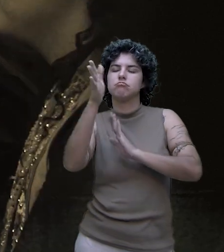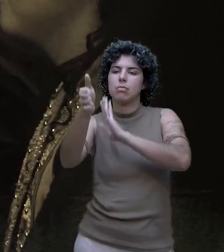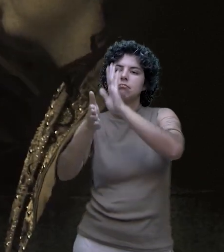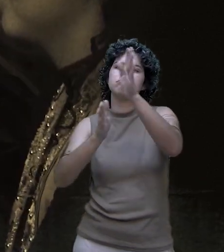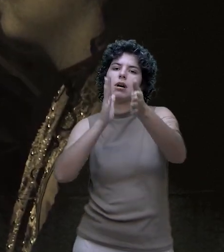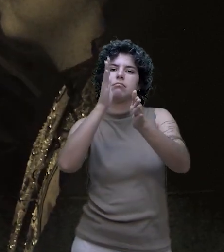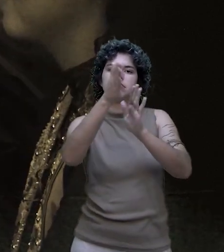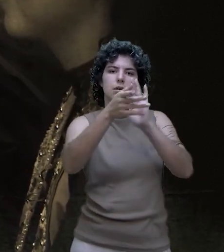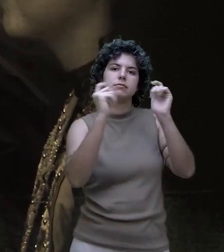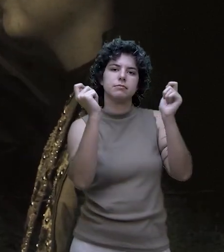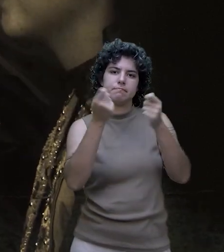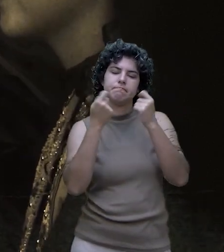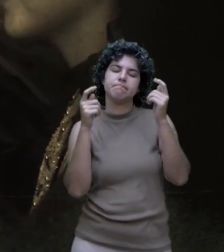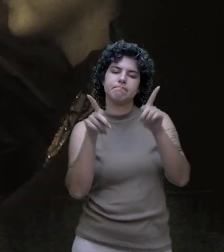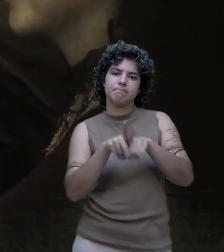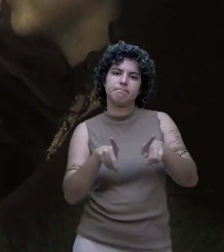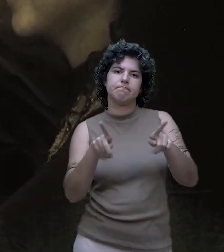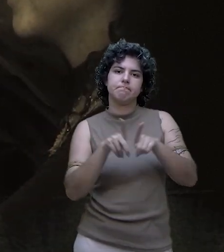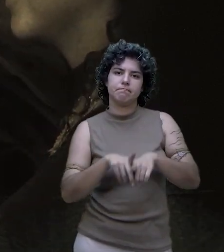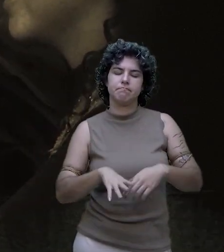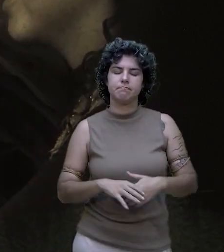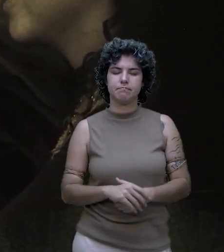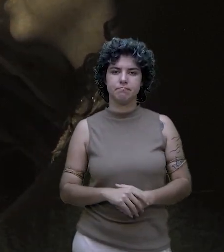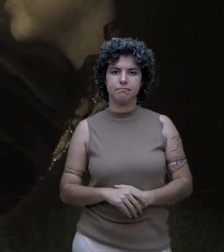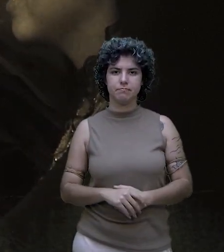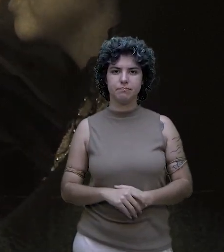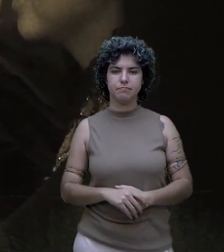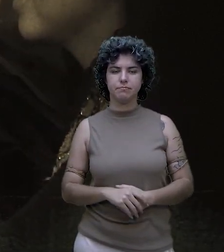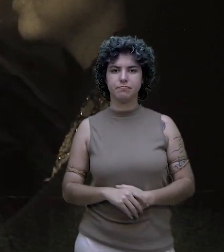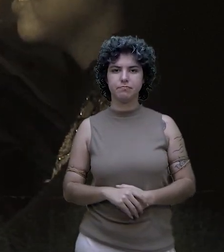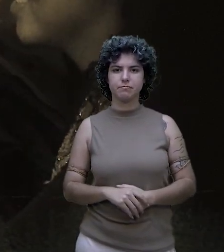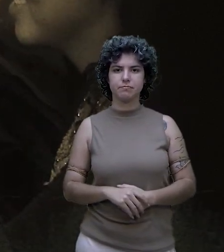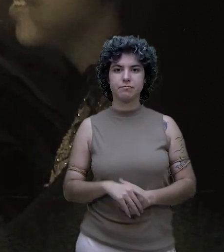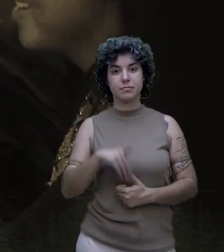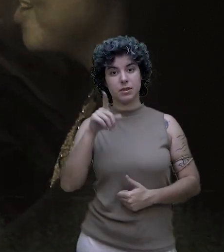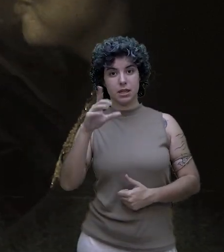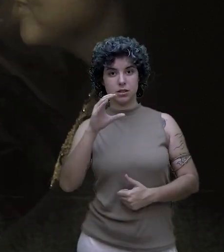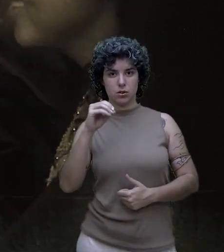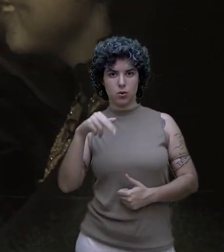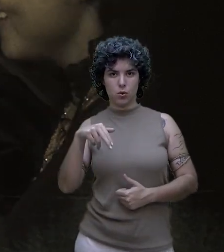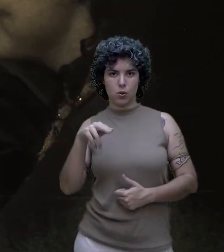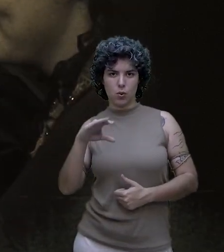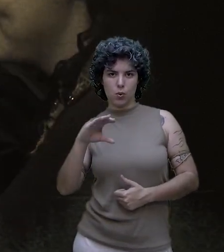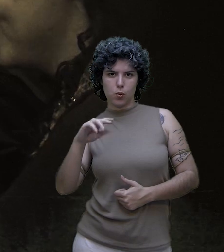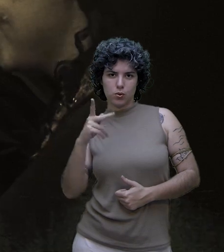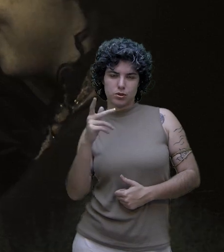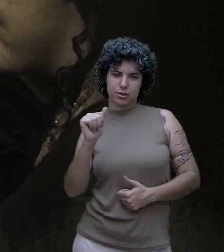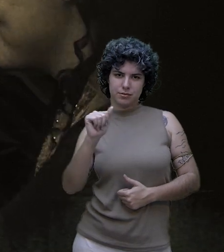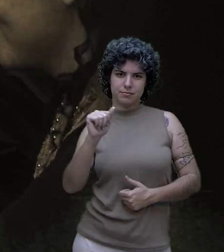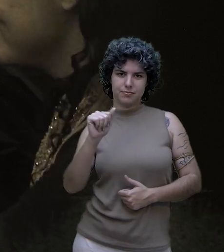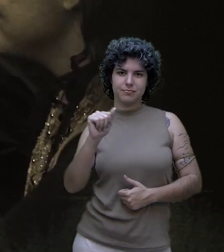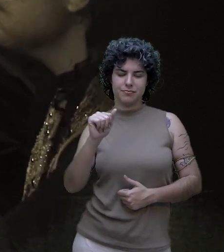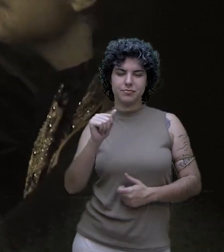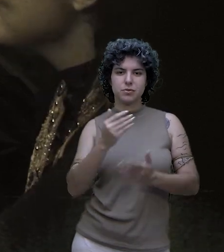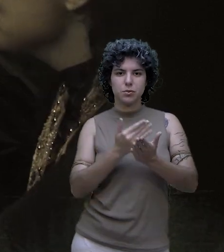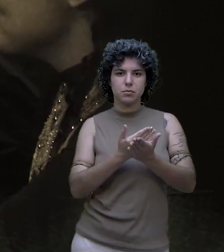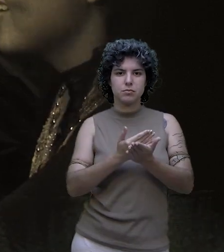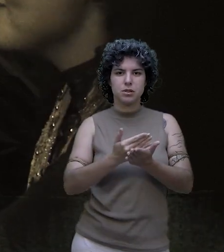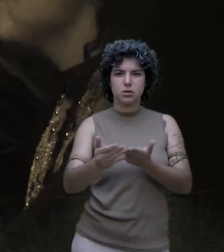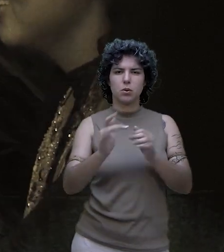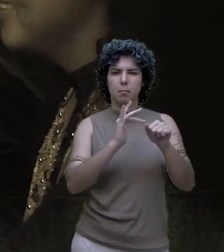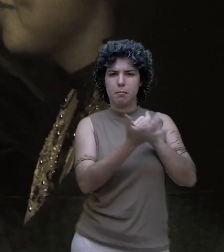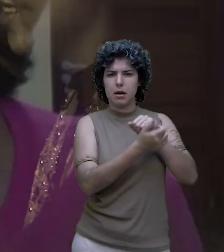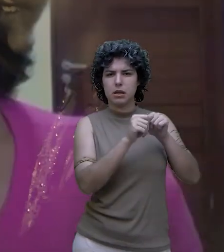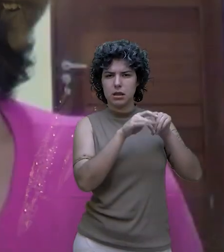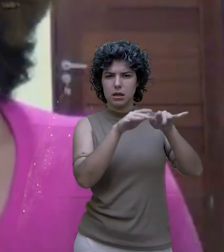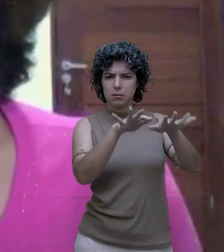cinema. E aí, sim, aí o Concha. E aí o Concha, ele nasceu depois da pandemia, o roteiro